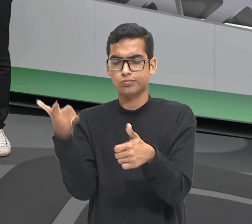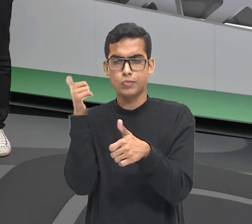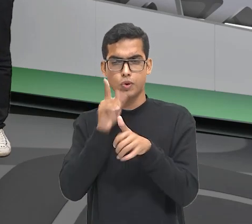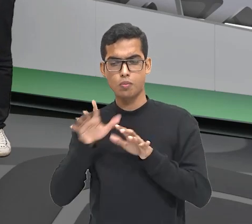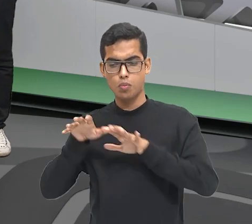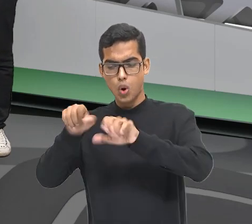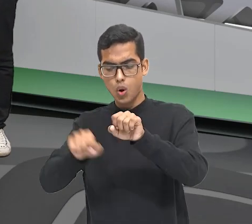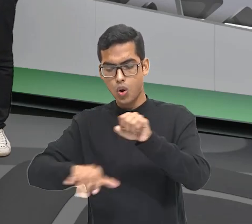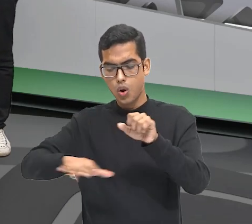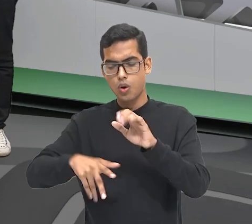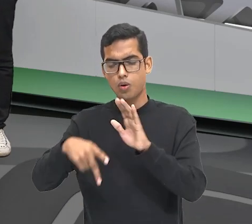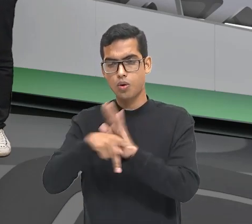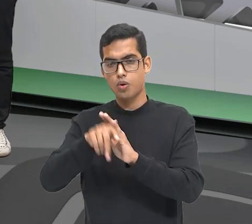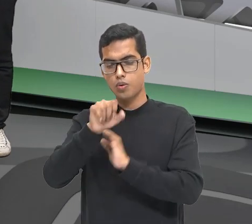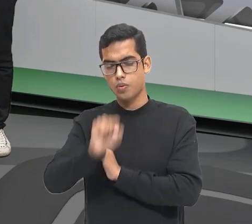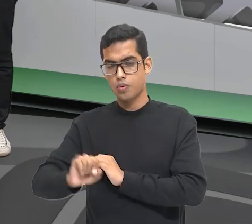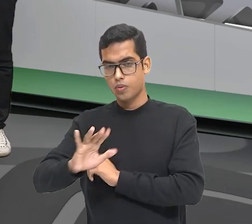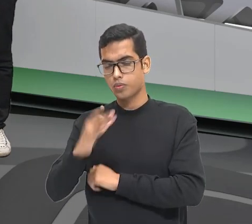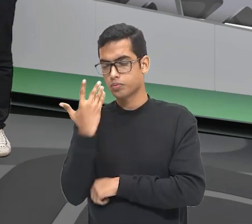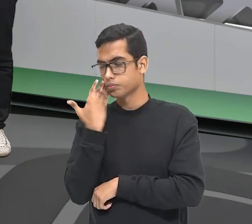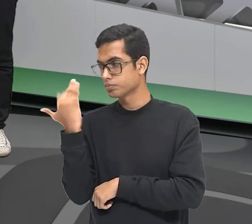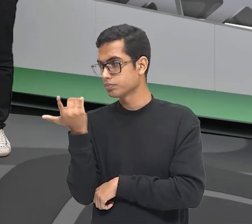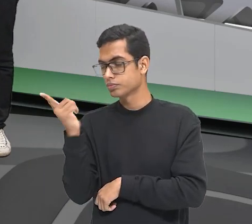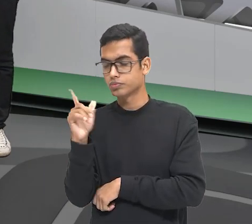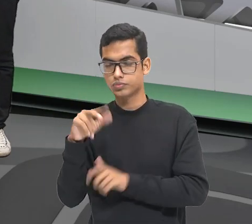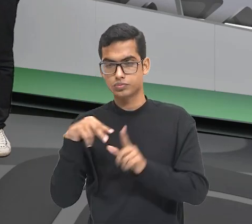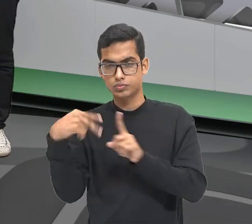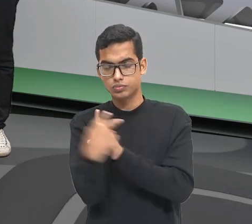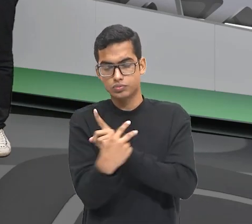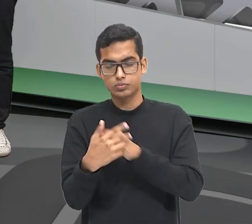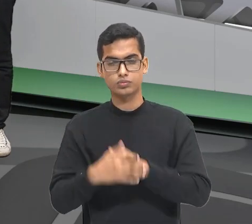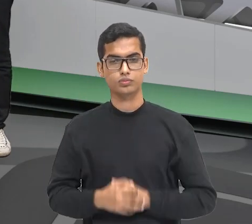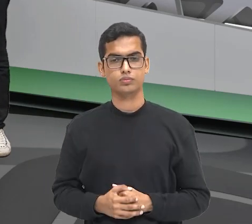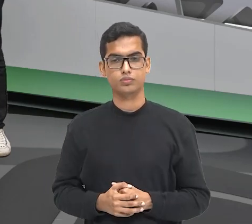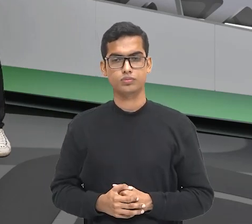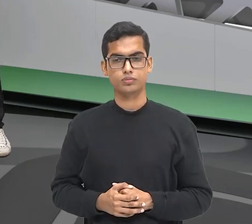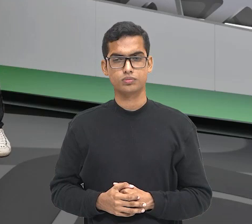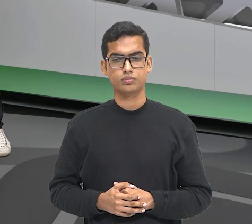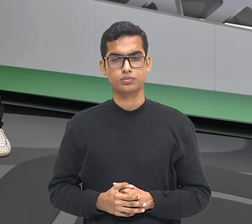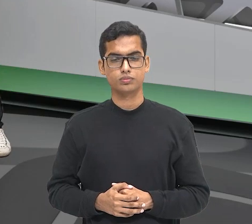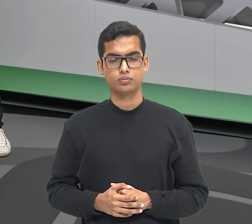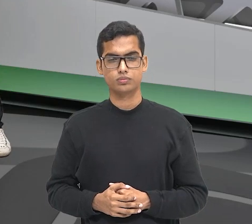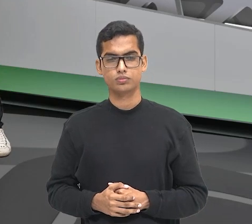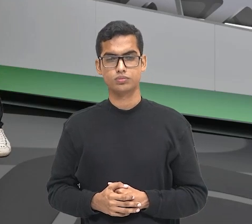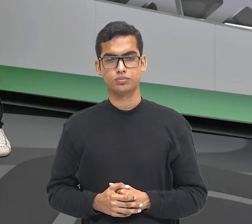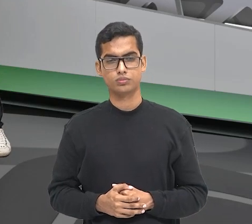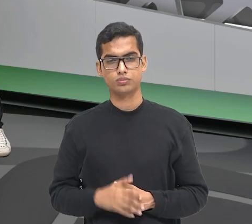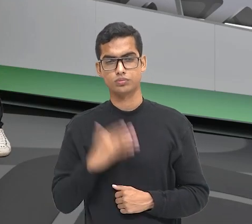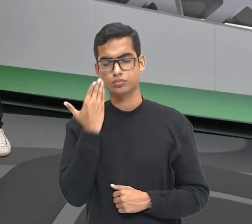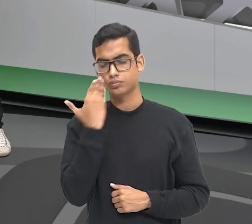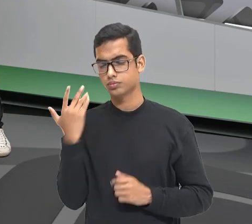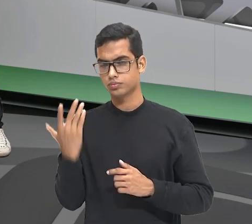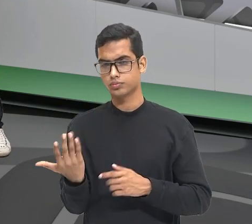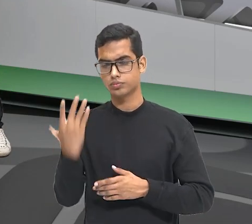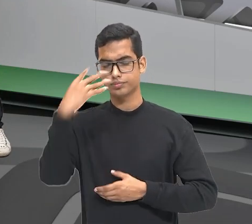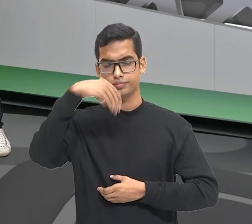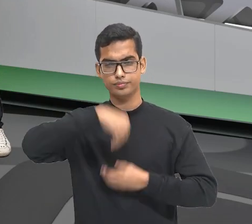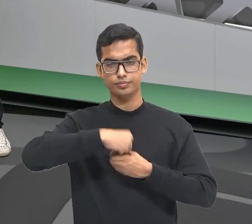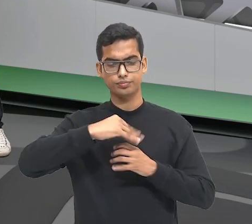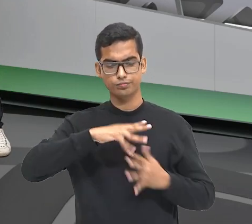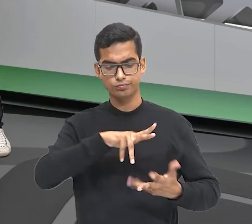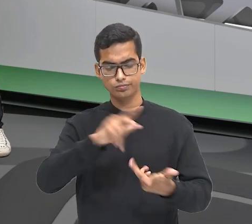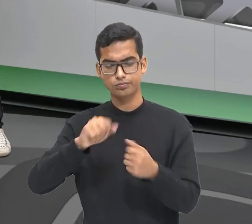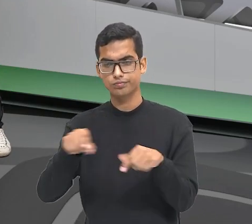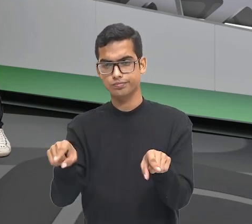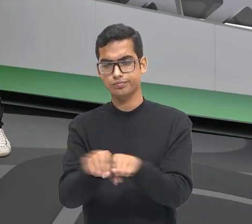elas vão invadir essas regiões. Agora a gente vai ter uma outra visão. A gente está vendo uma visão aqui, mostrando o interior da Terra